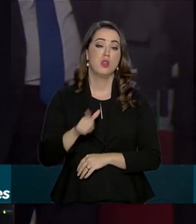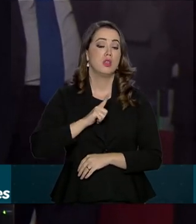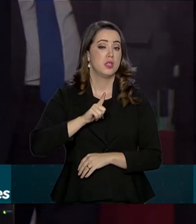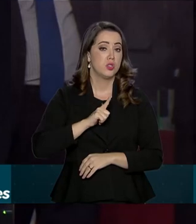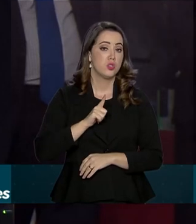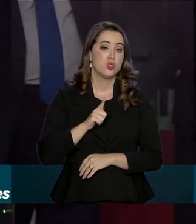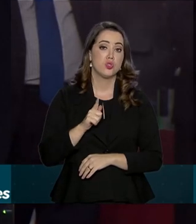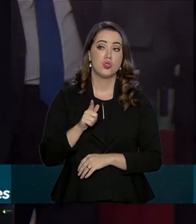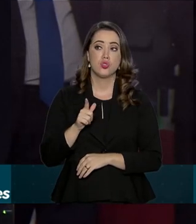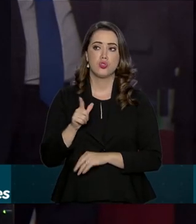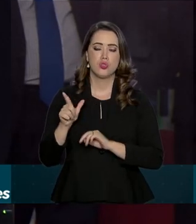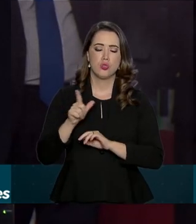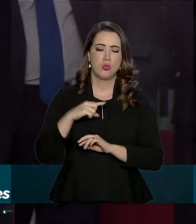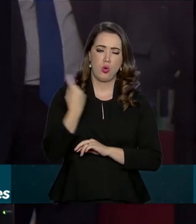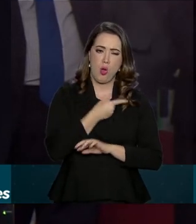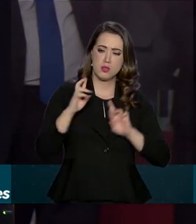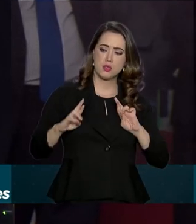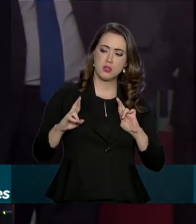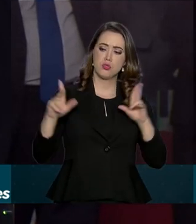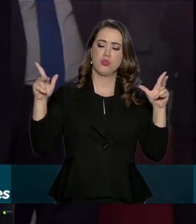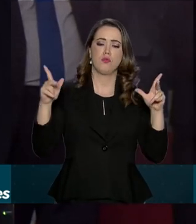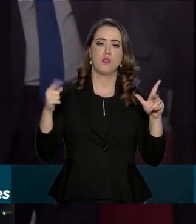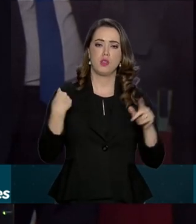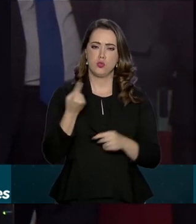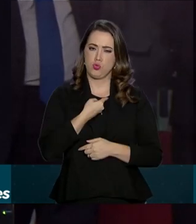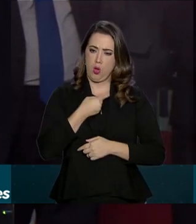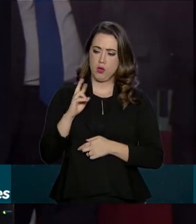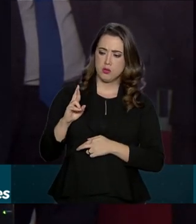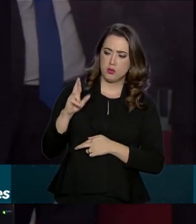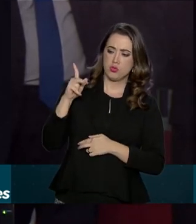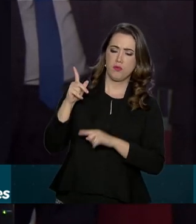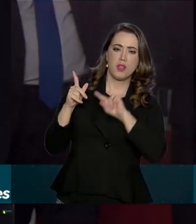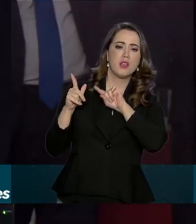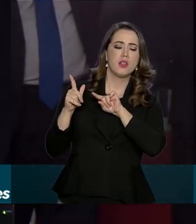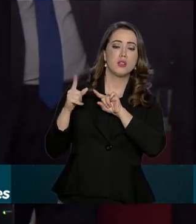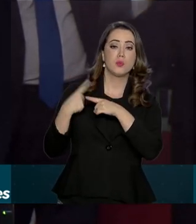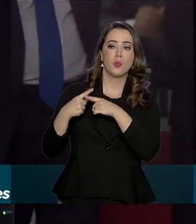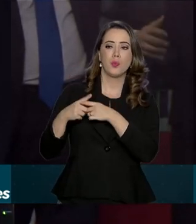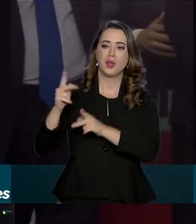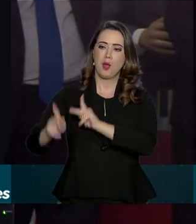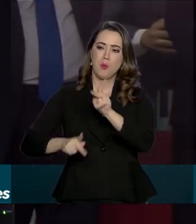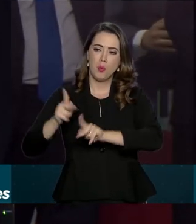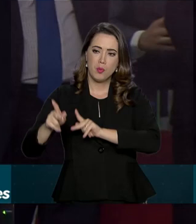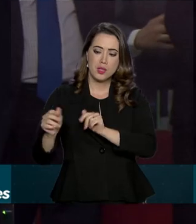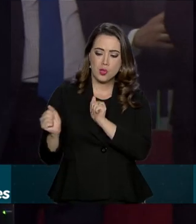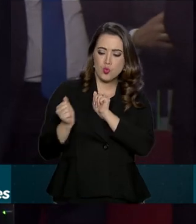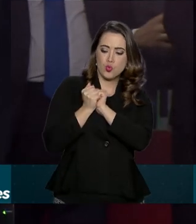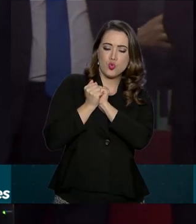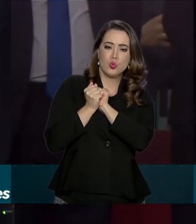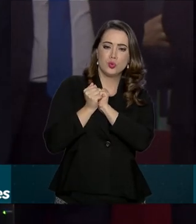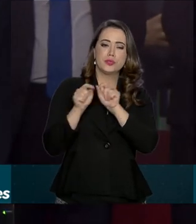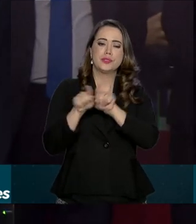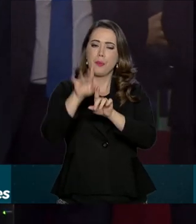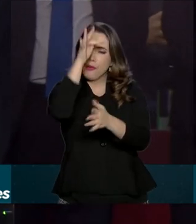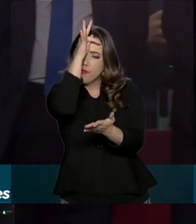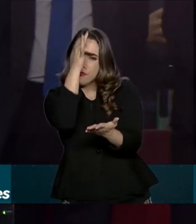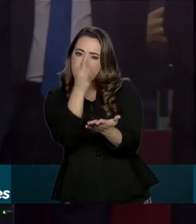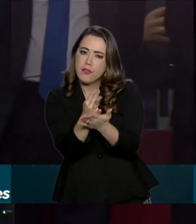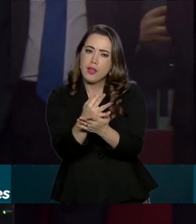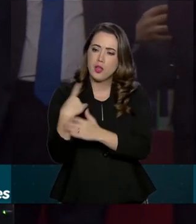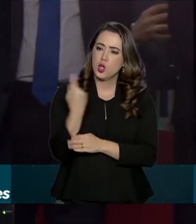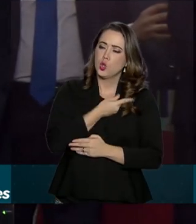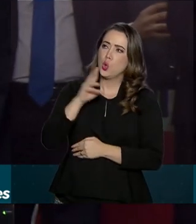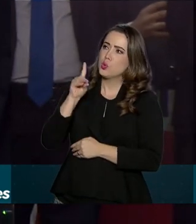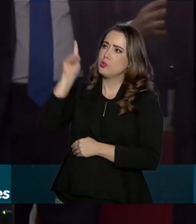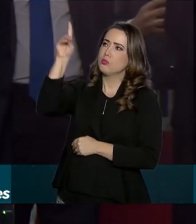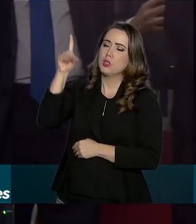tínhamos o que os outros não tinham. Nós tínhamos o povo ao nosso lado e muita fé em nosso Deus, nosso